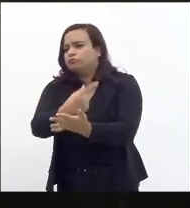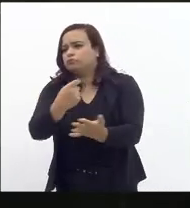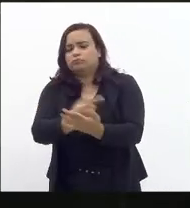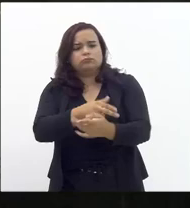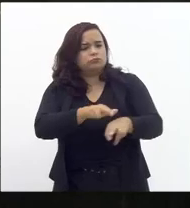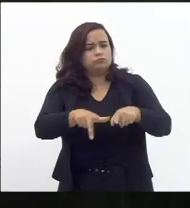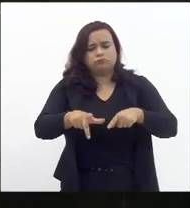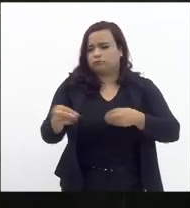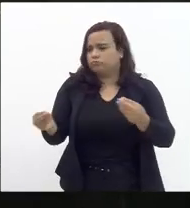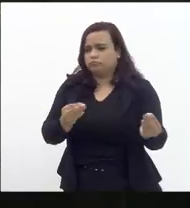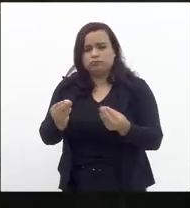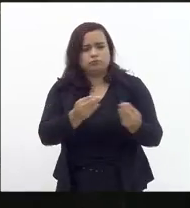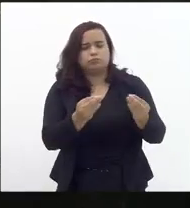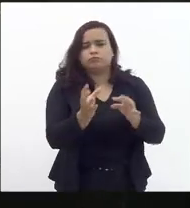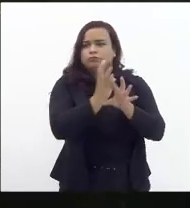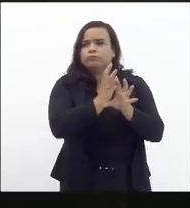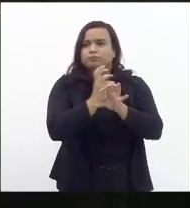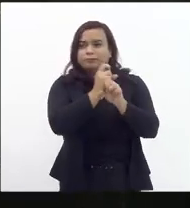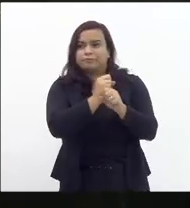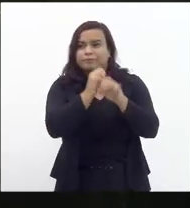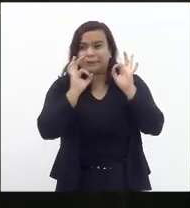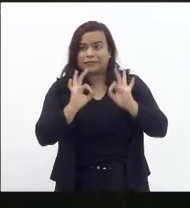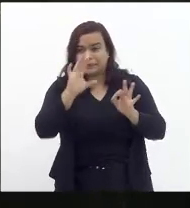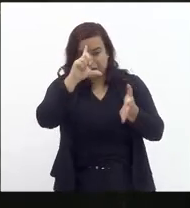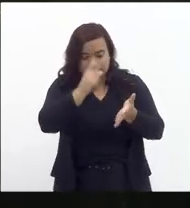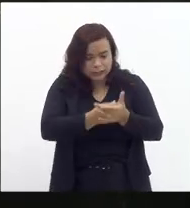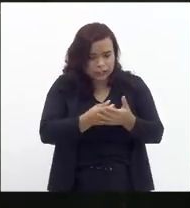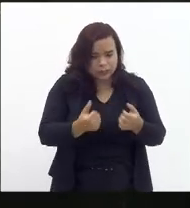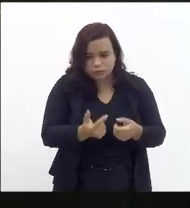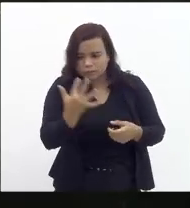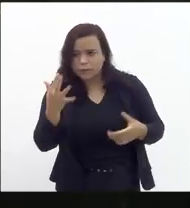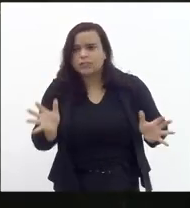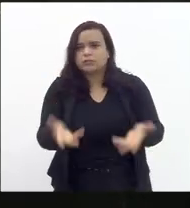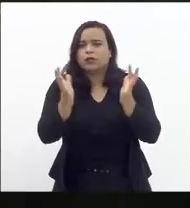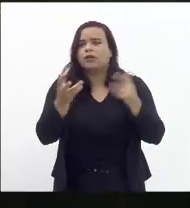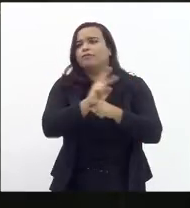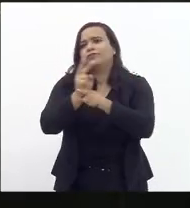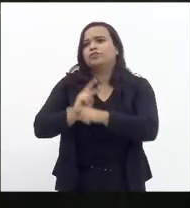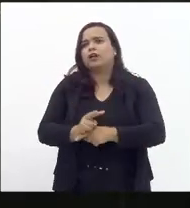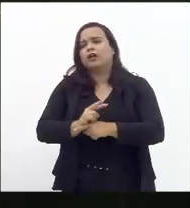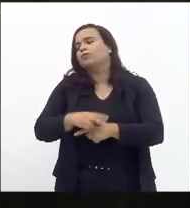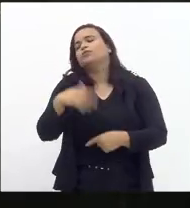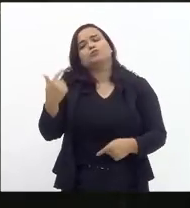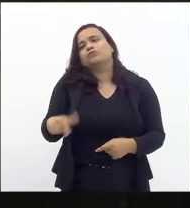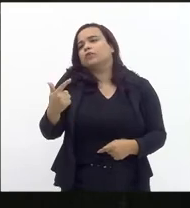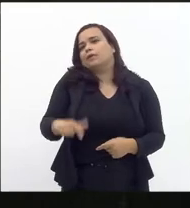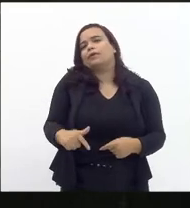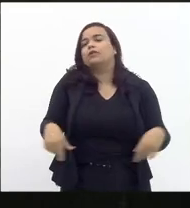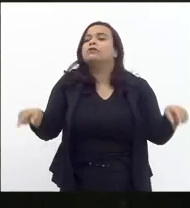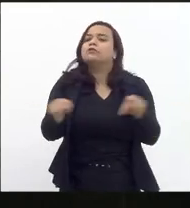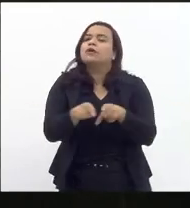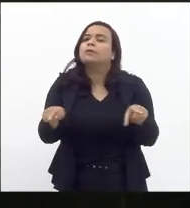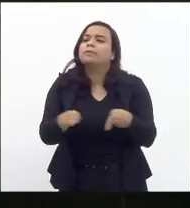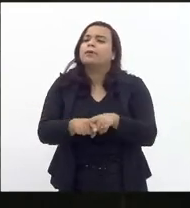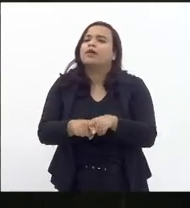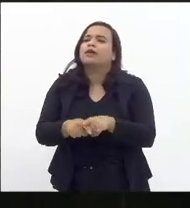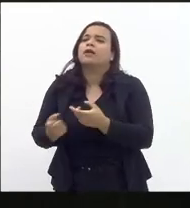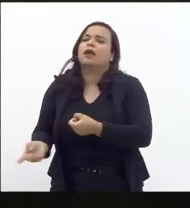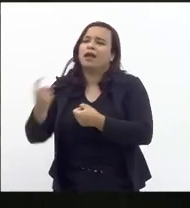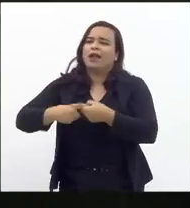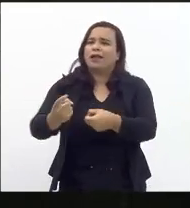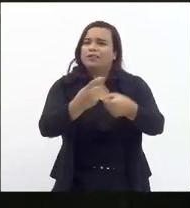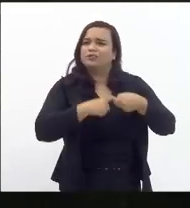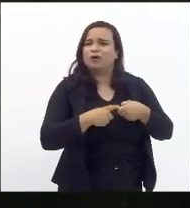simular o quantitativo de incentivo fiscal dado e O retorno